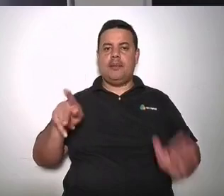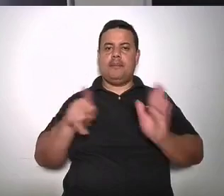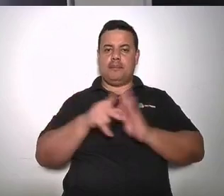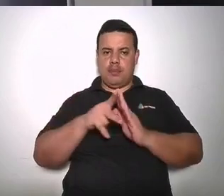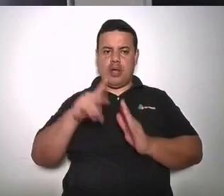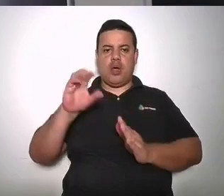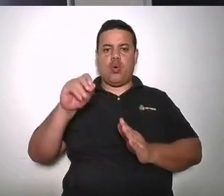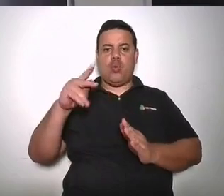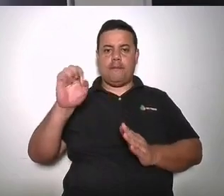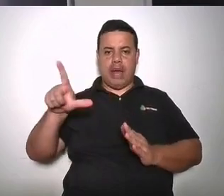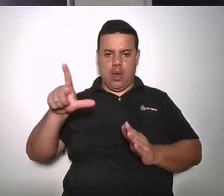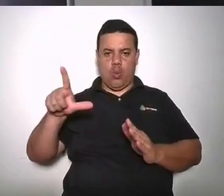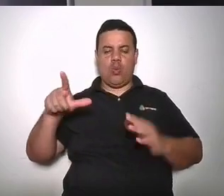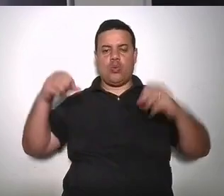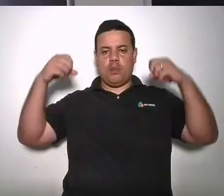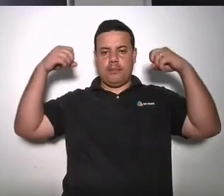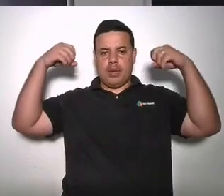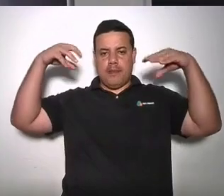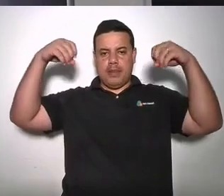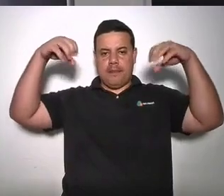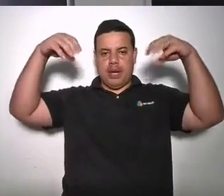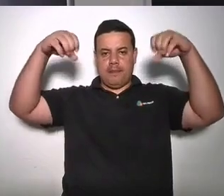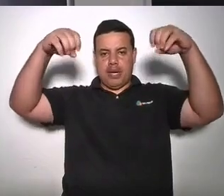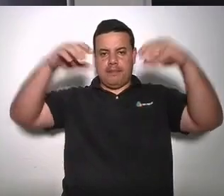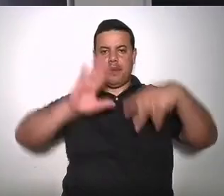pública, dos postes que a gente recebe da Copel,